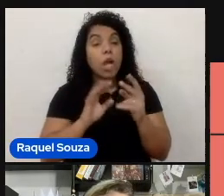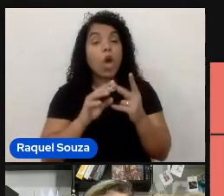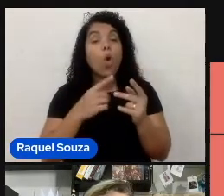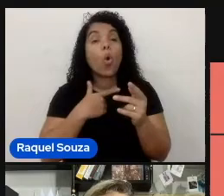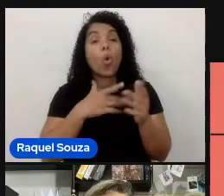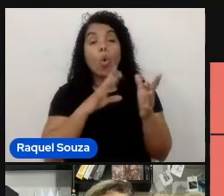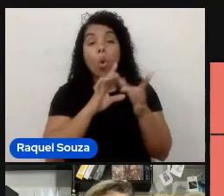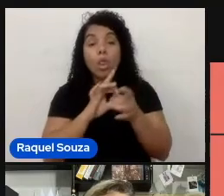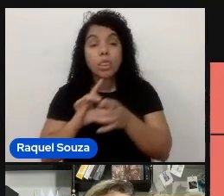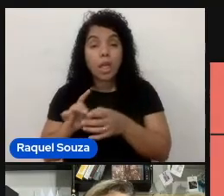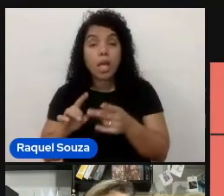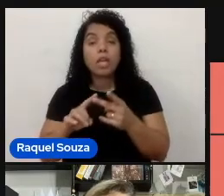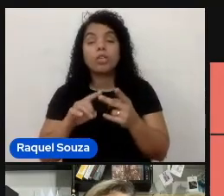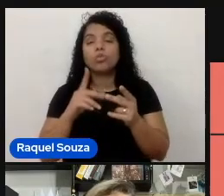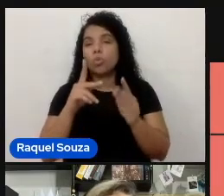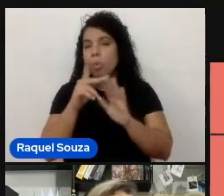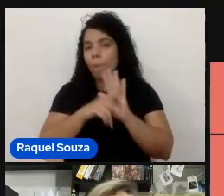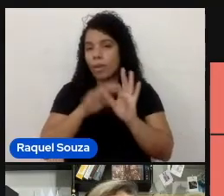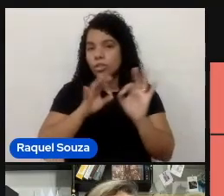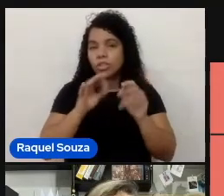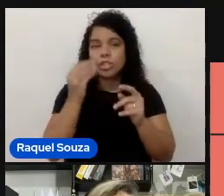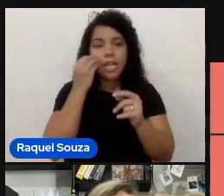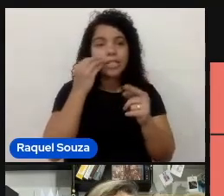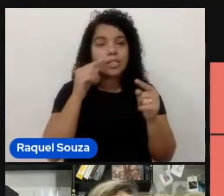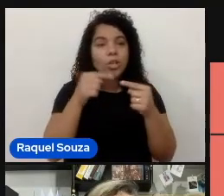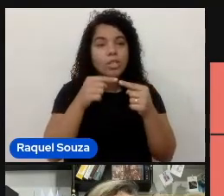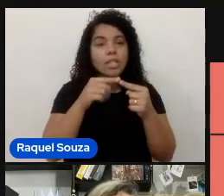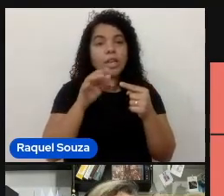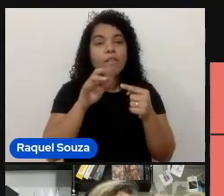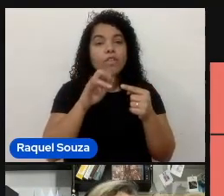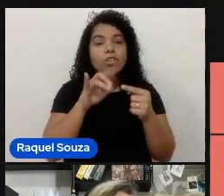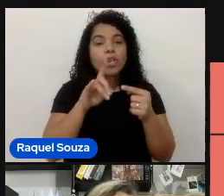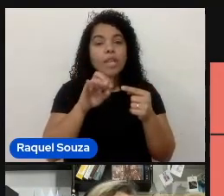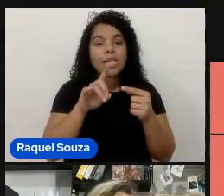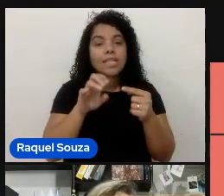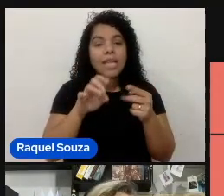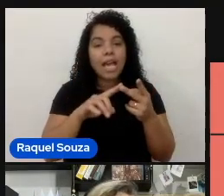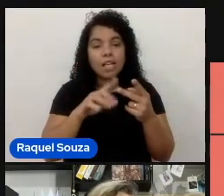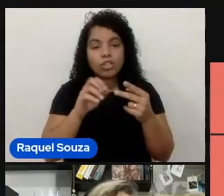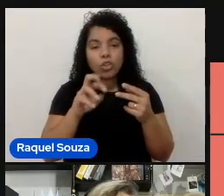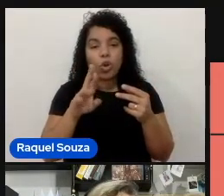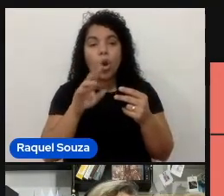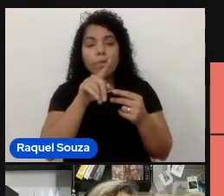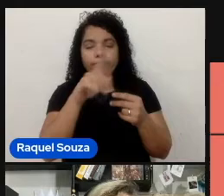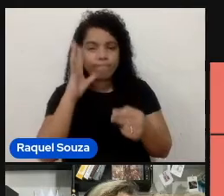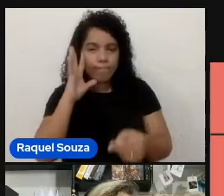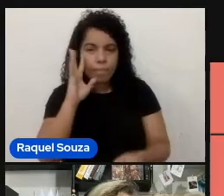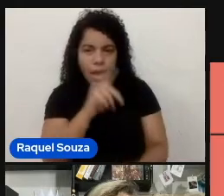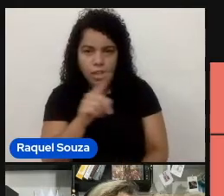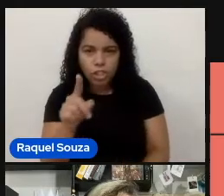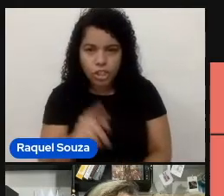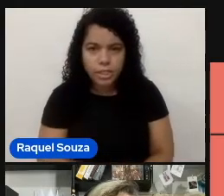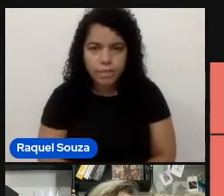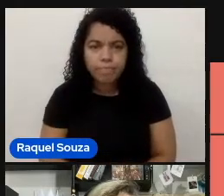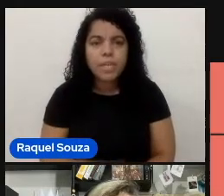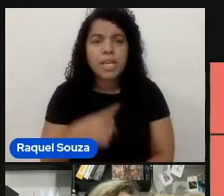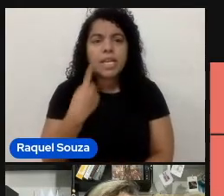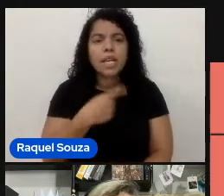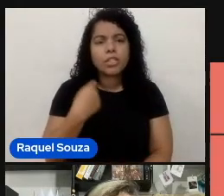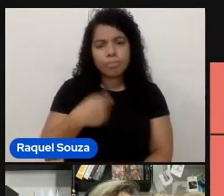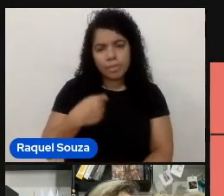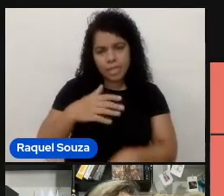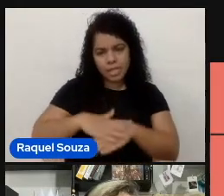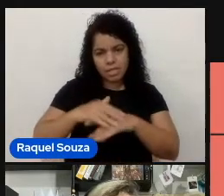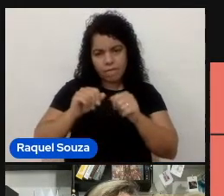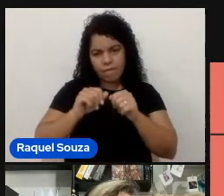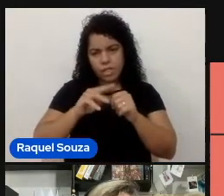teste relacionado à funcionalidade core. Imagina que a gente precisa fazer toda a